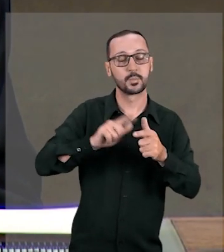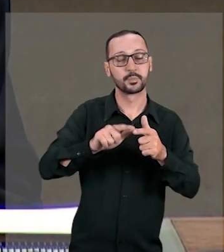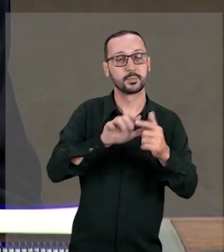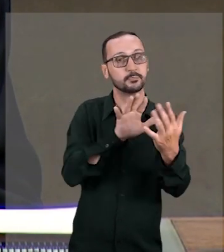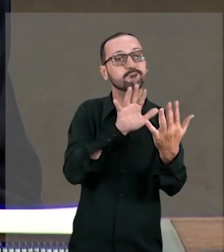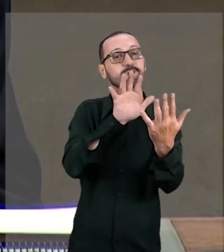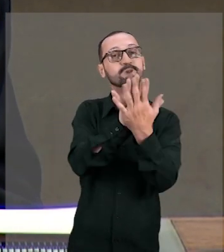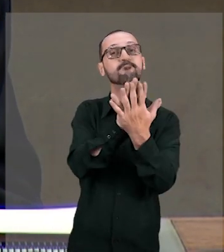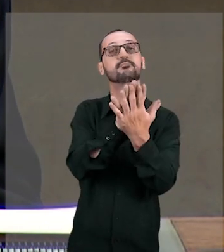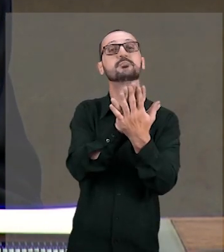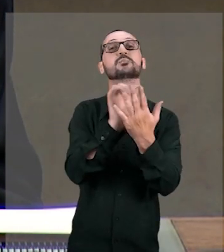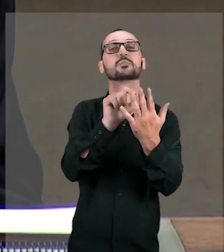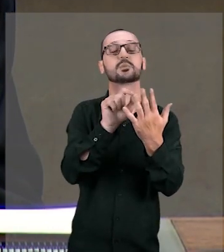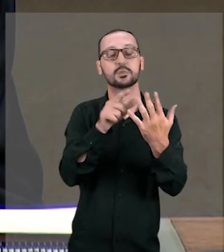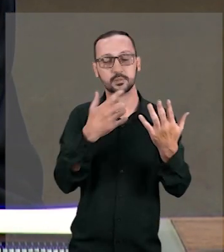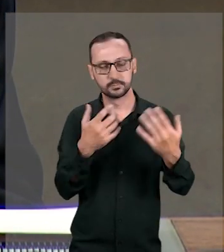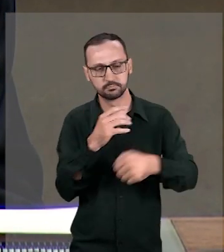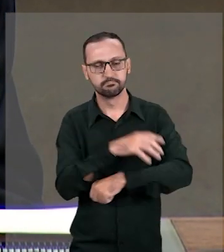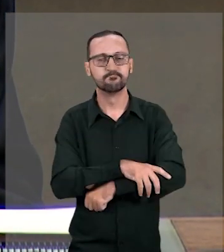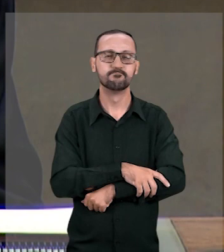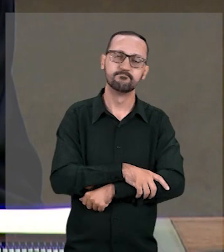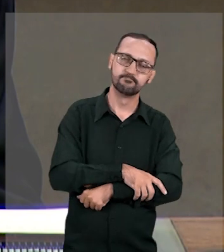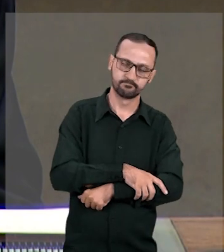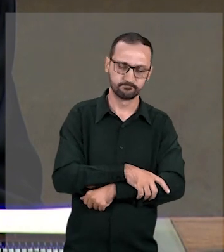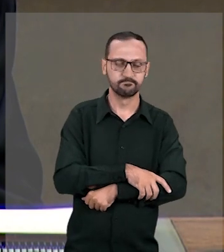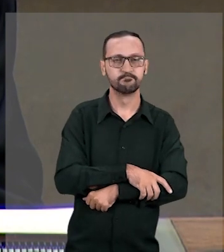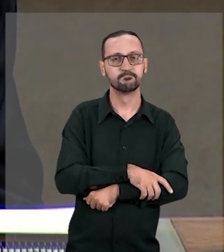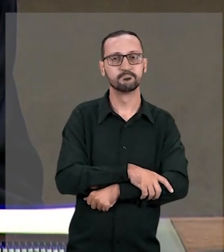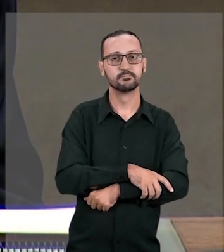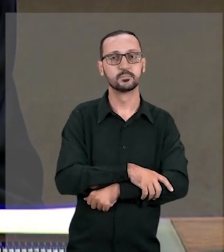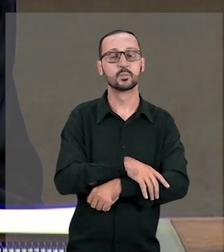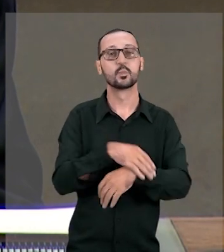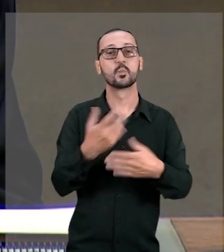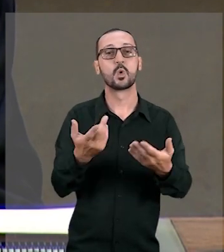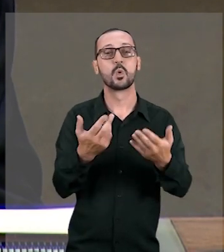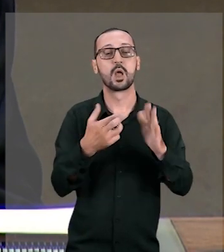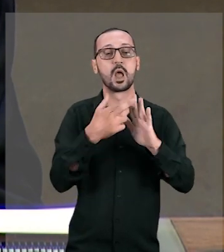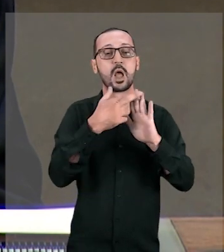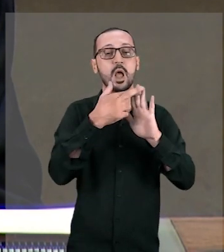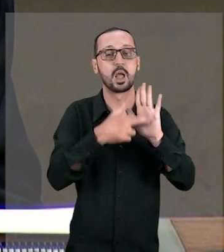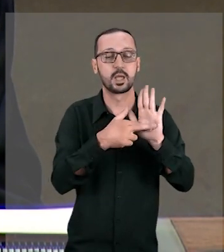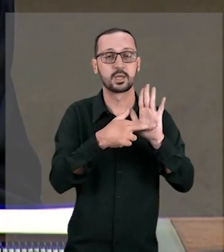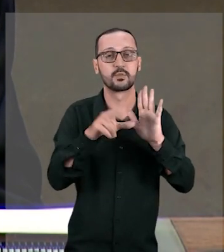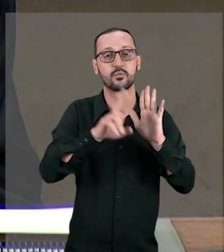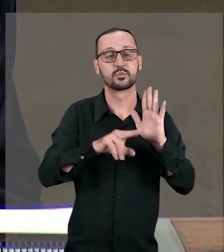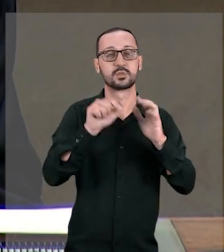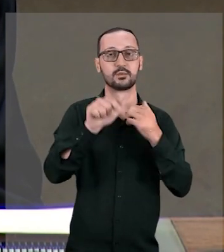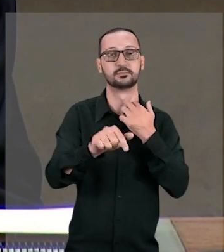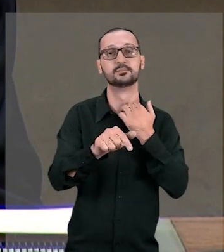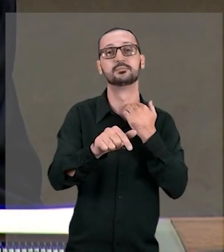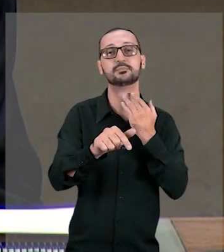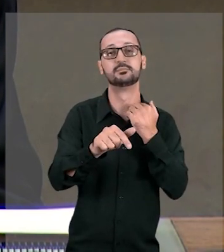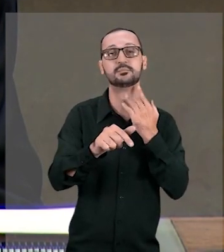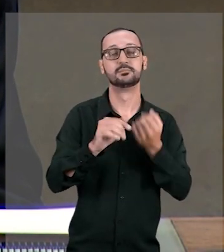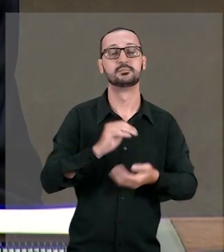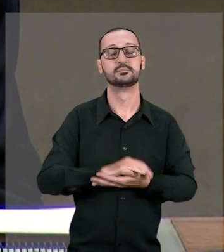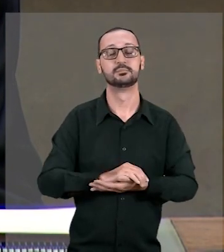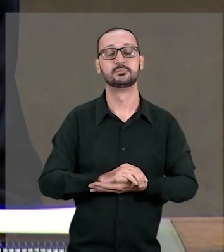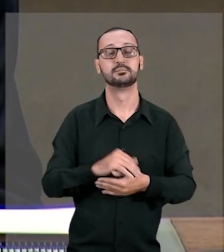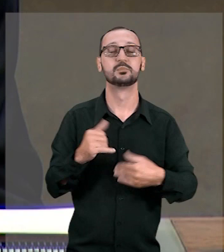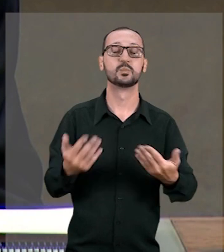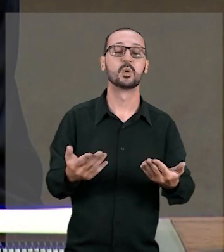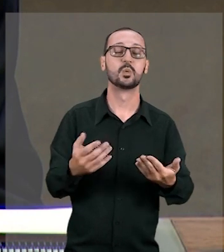sua frente é identificar qual a norma aplicável e quais são